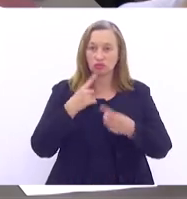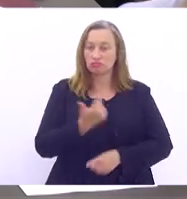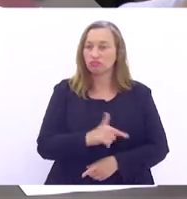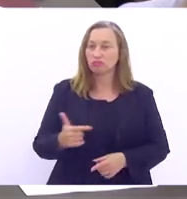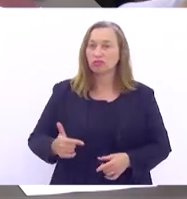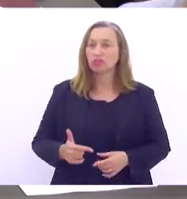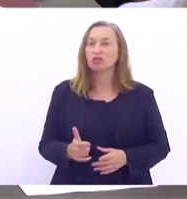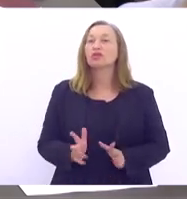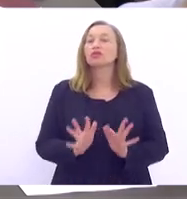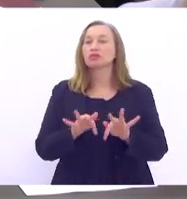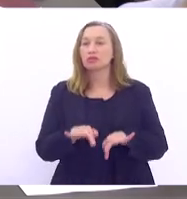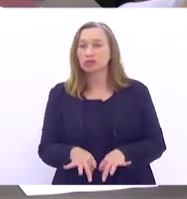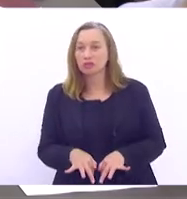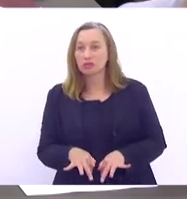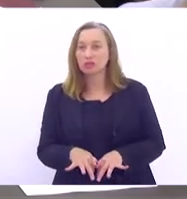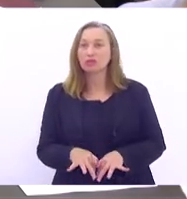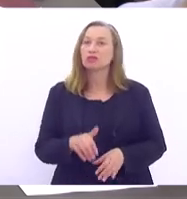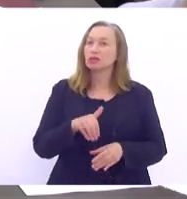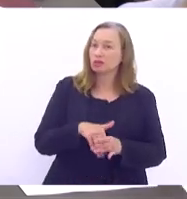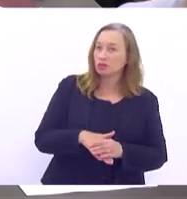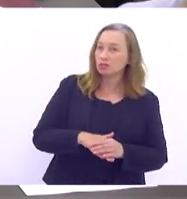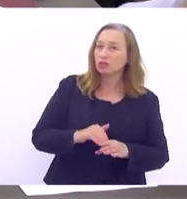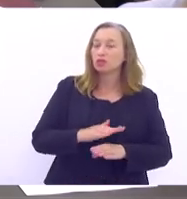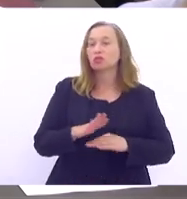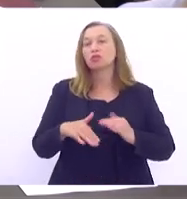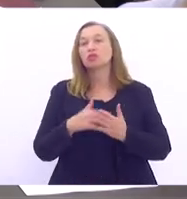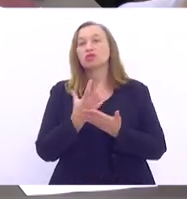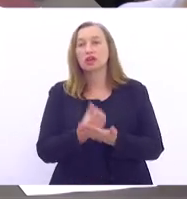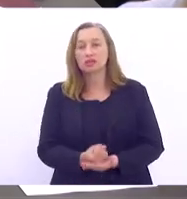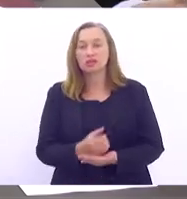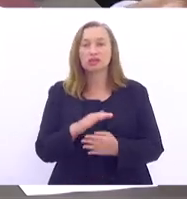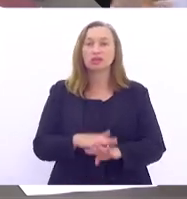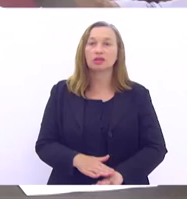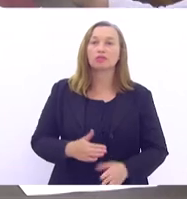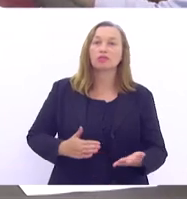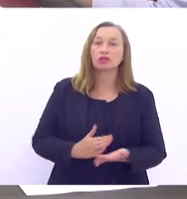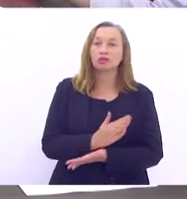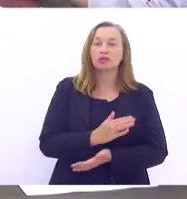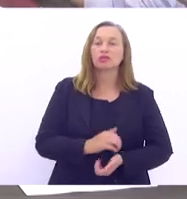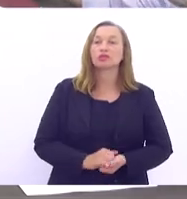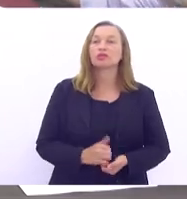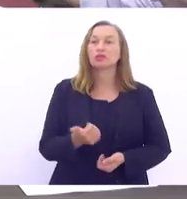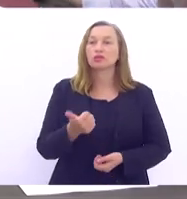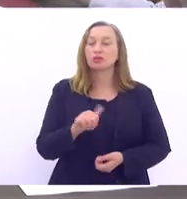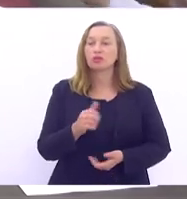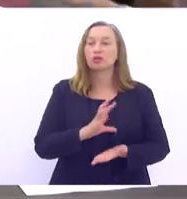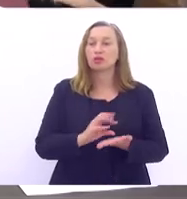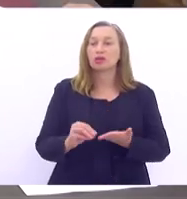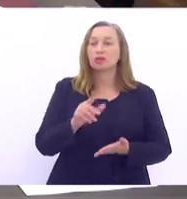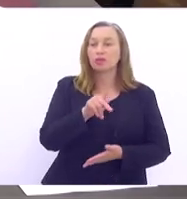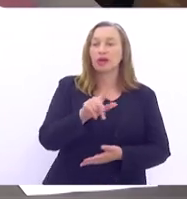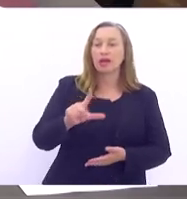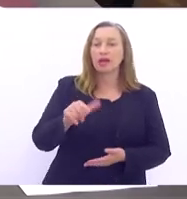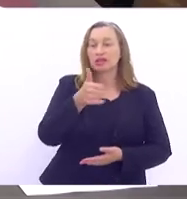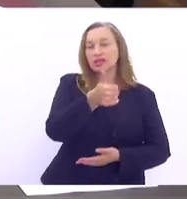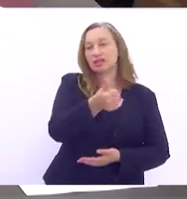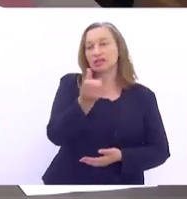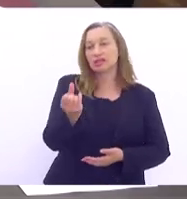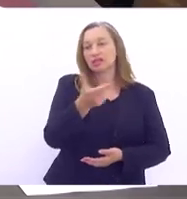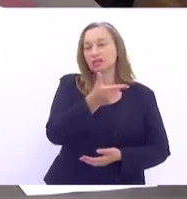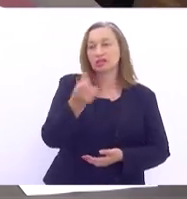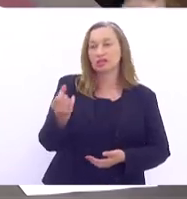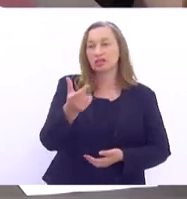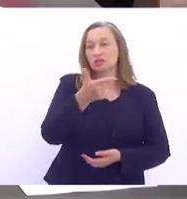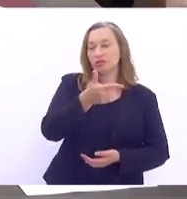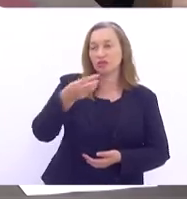quem queira discutir, encerrada a discussão. Em votação, senhores que aprovam, permaneçam como estão, aprovado. 11 da pauta, o PL 1616 de